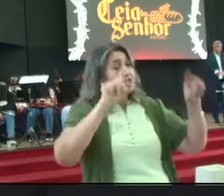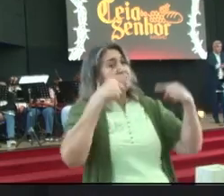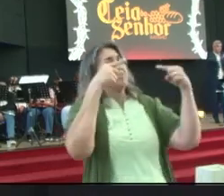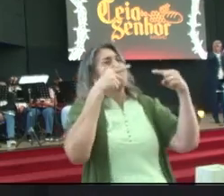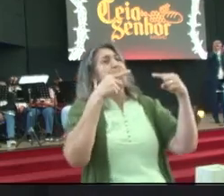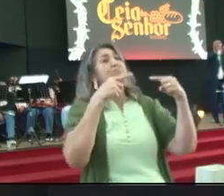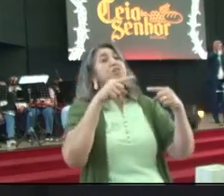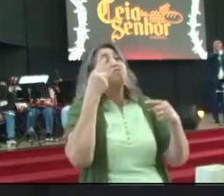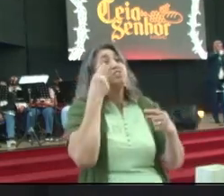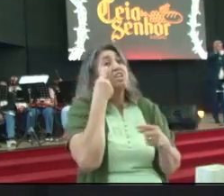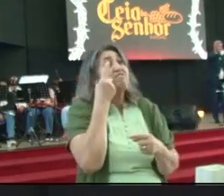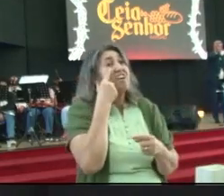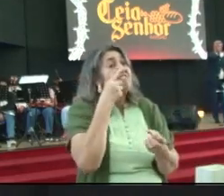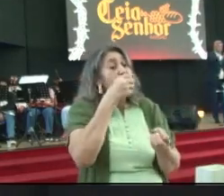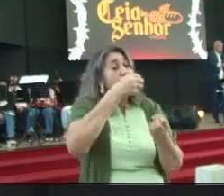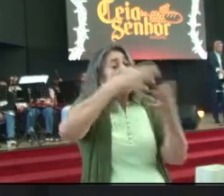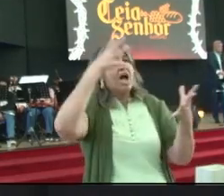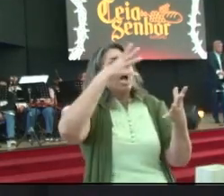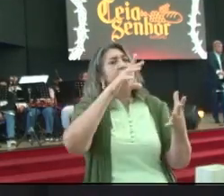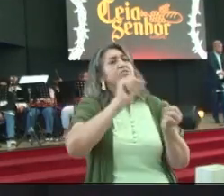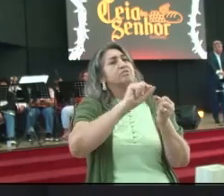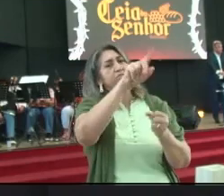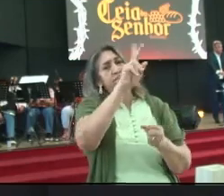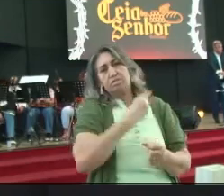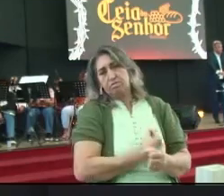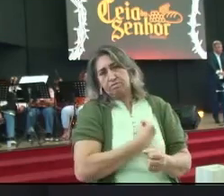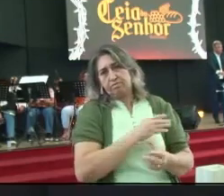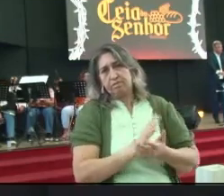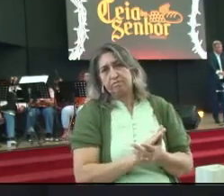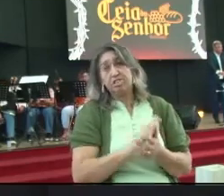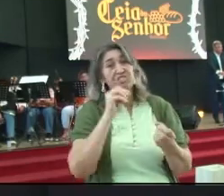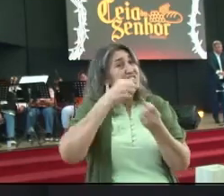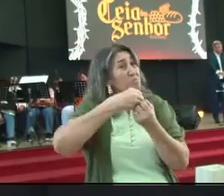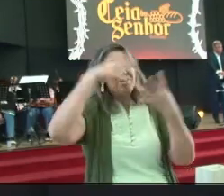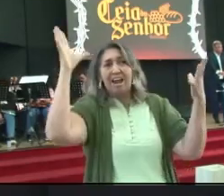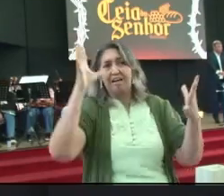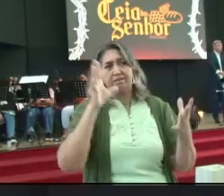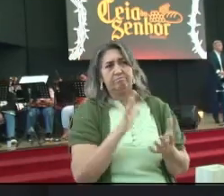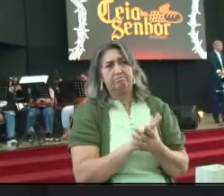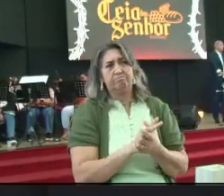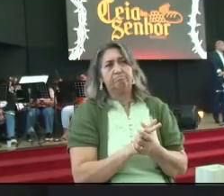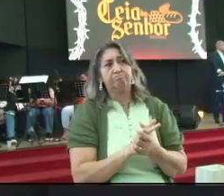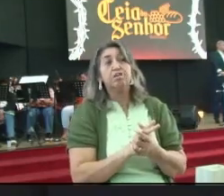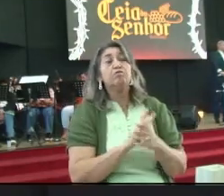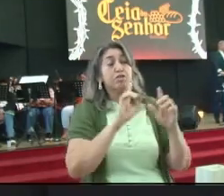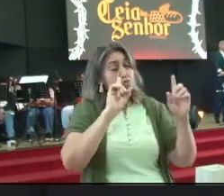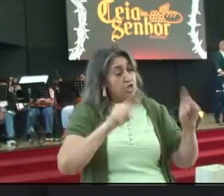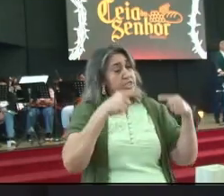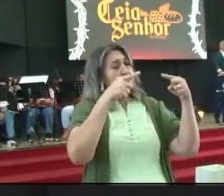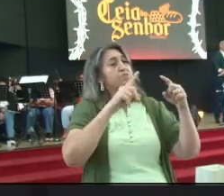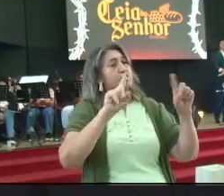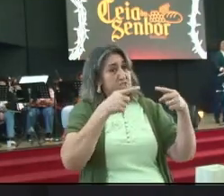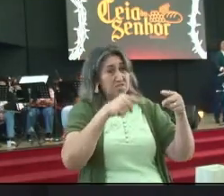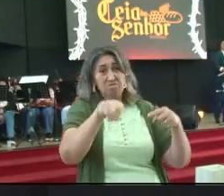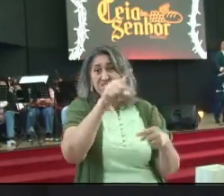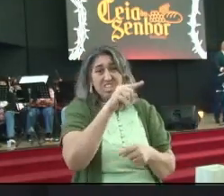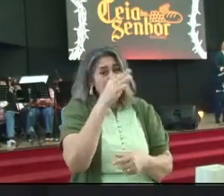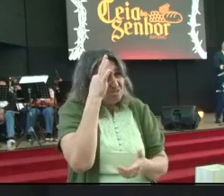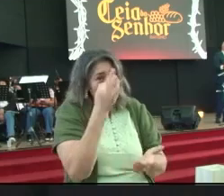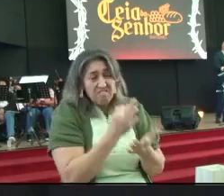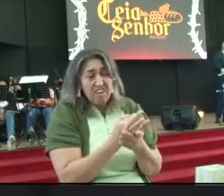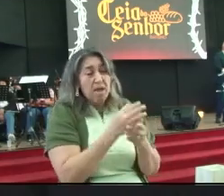E você vai ver o milagre que Deus vai fazer na sua vida. Vou fazer um desafio com você que não tem fé para